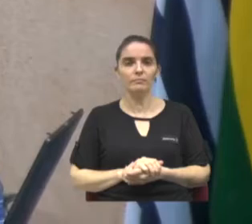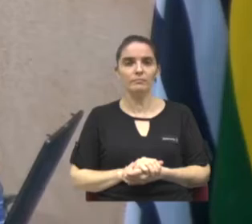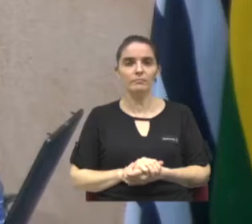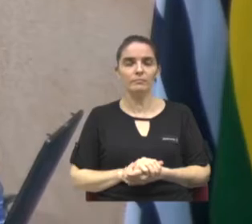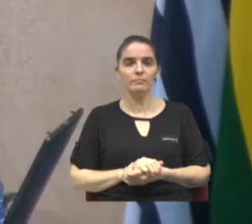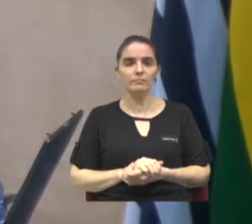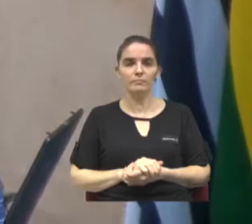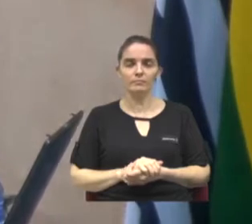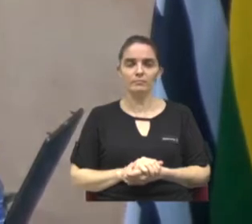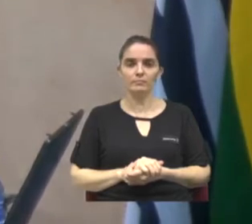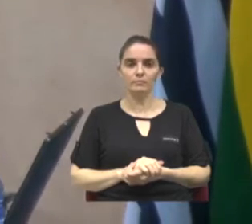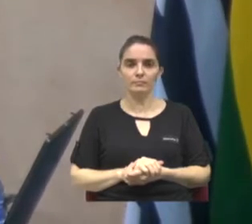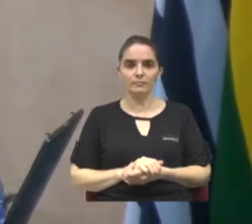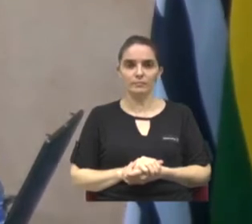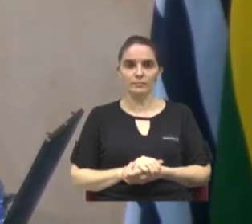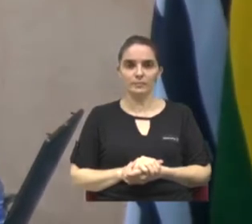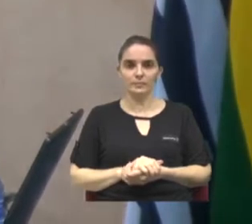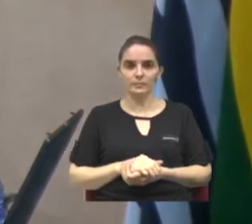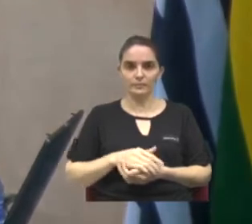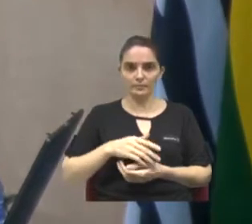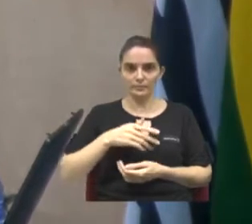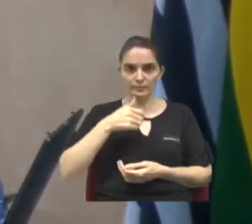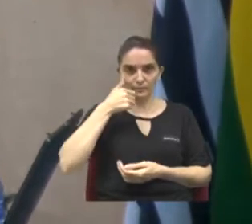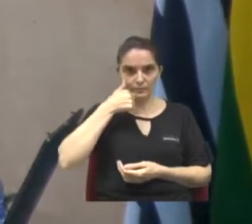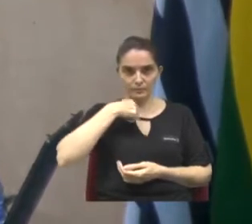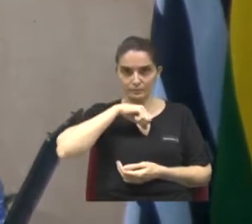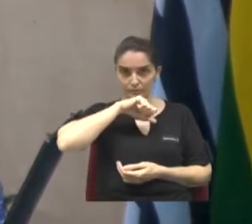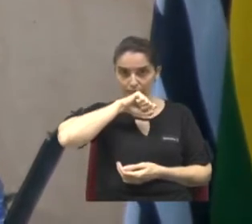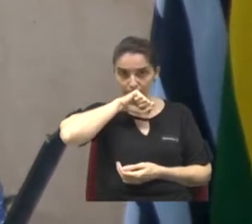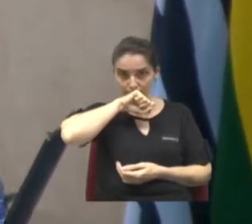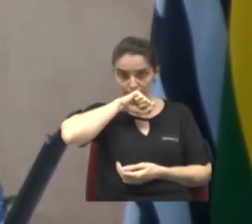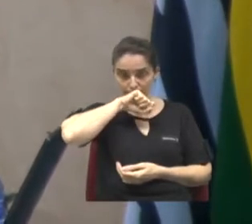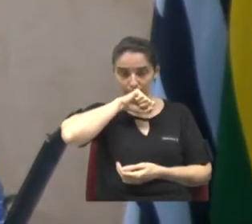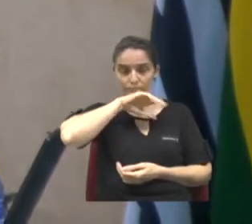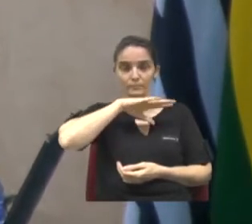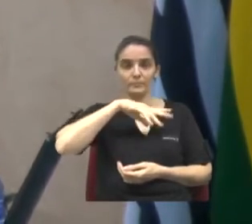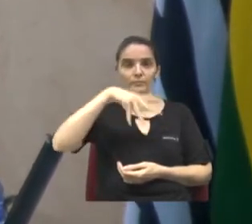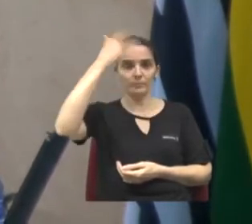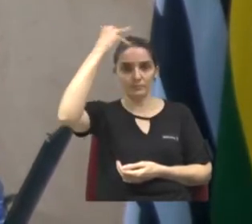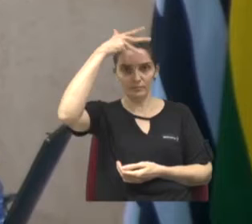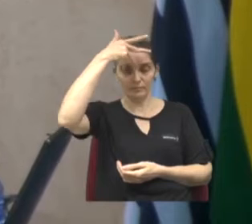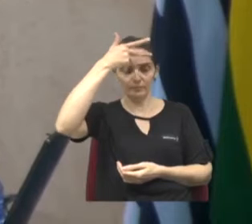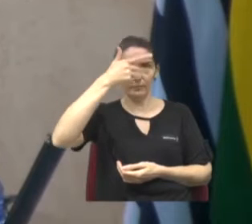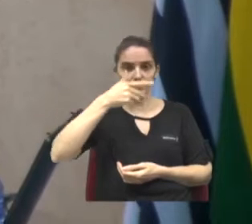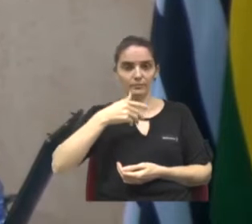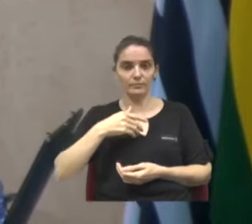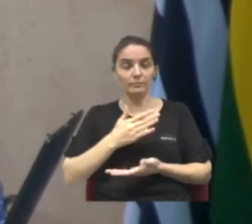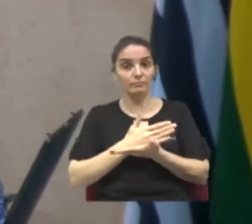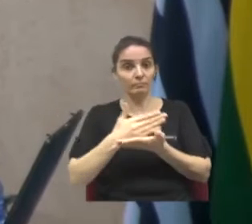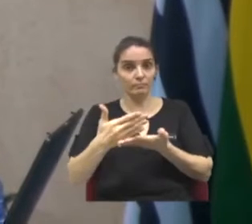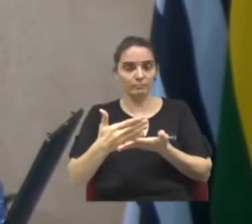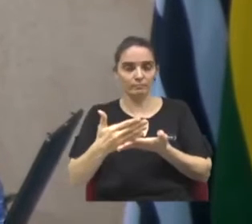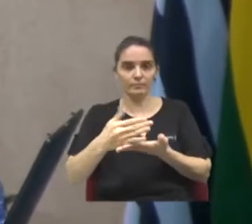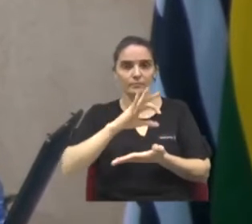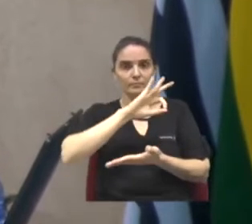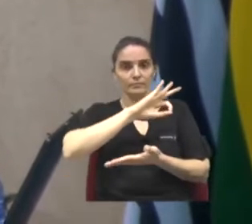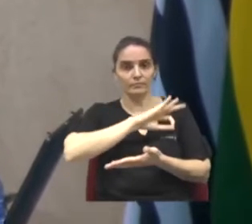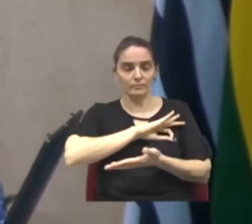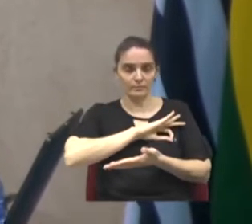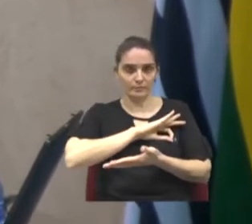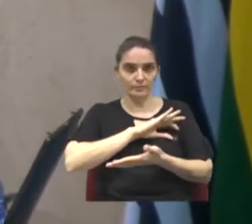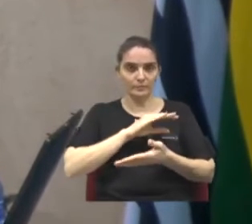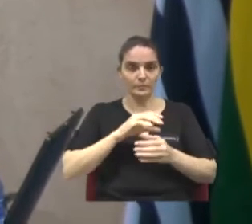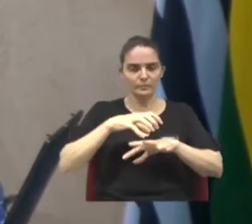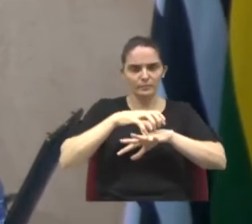época em que minha mãe trouxe a Delegacia da Defesa da Mulher e a Nilce veio para ser a